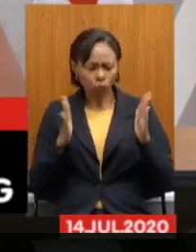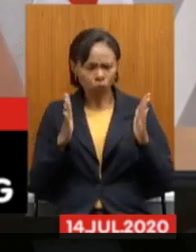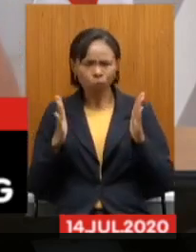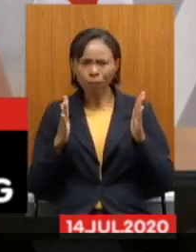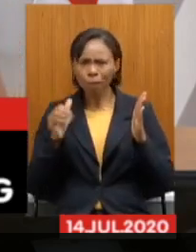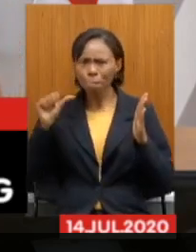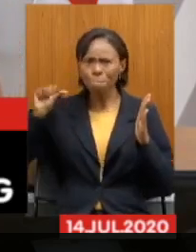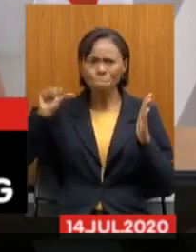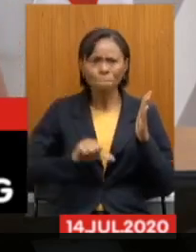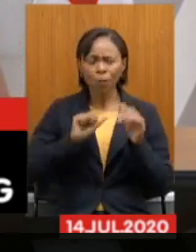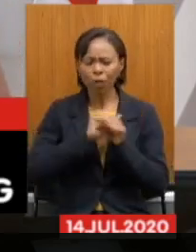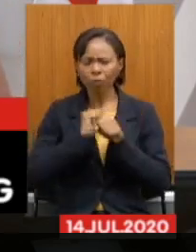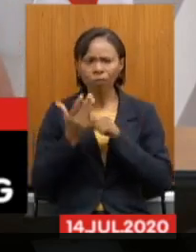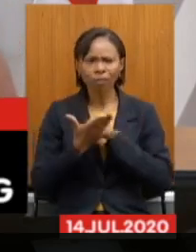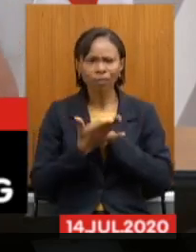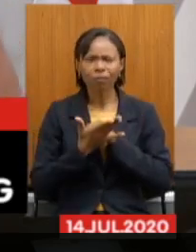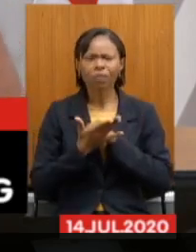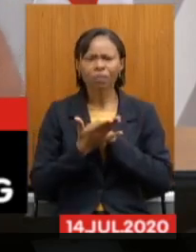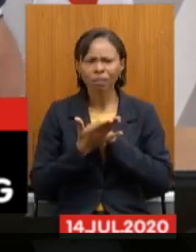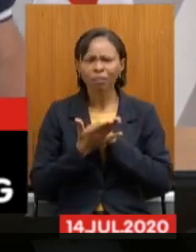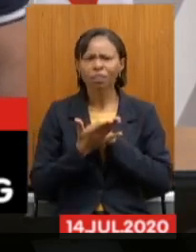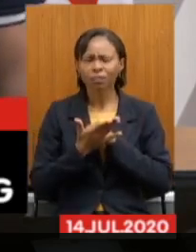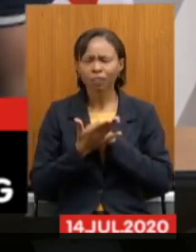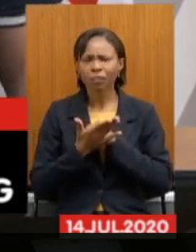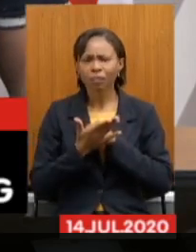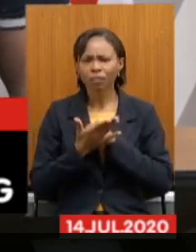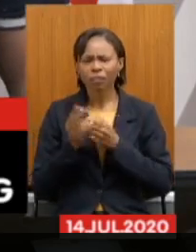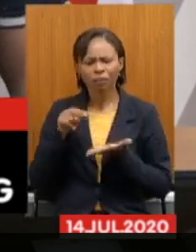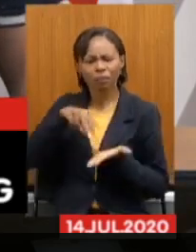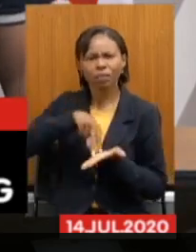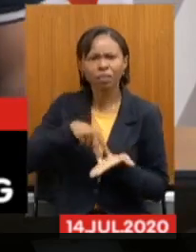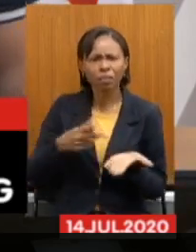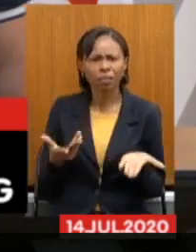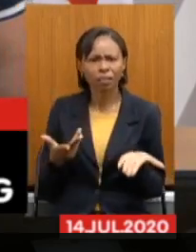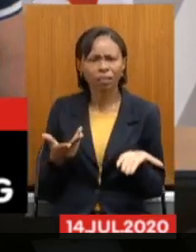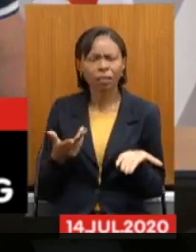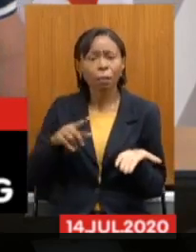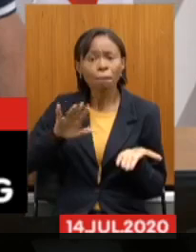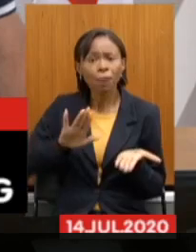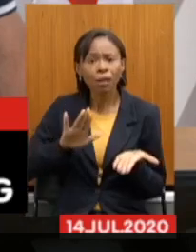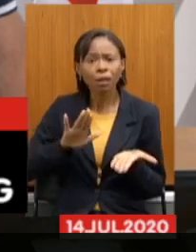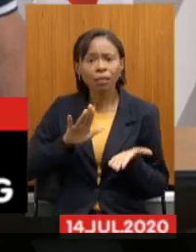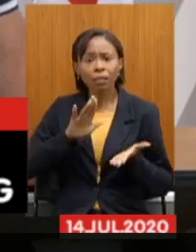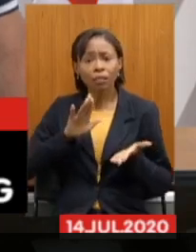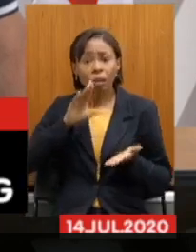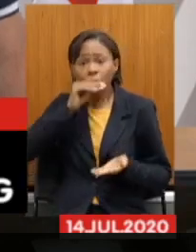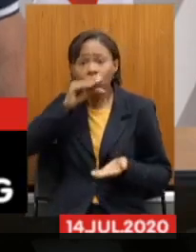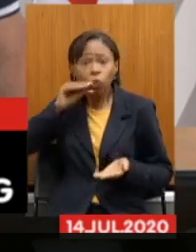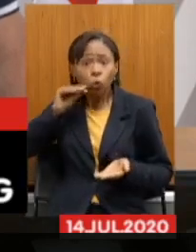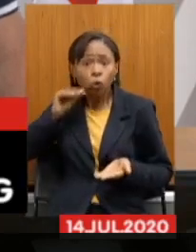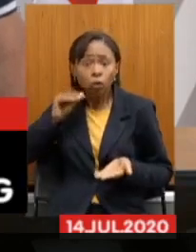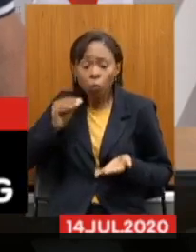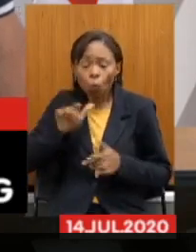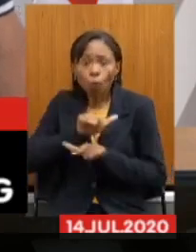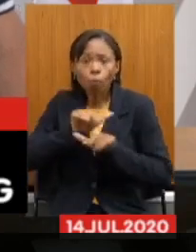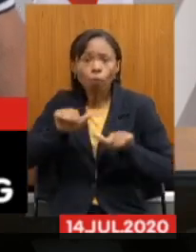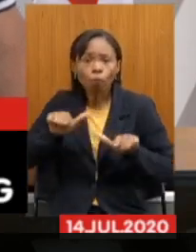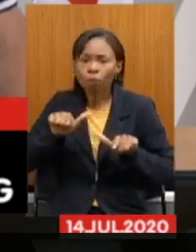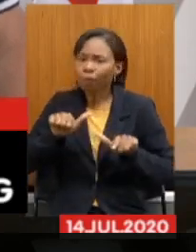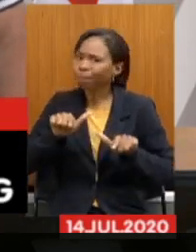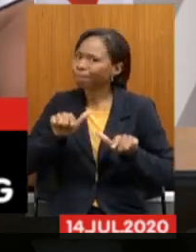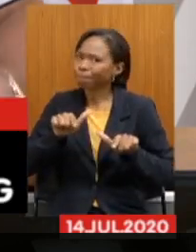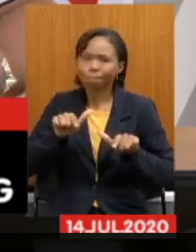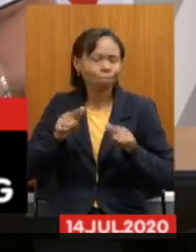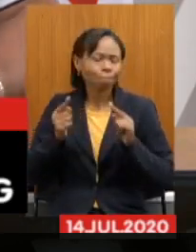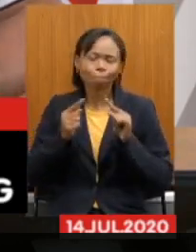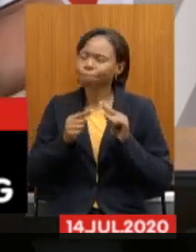dos últimos 100 anos. Essa casa, sem a participação dos servidores, não é a mesma coisa. Eu